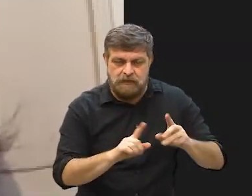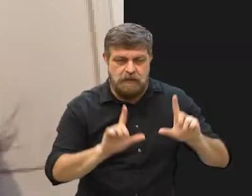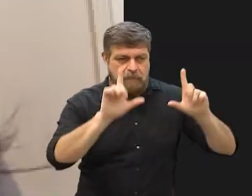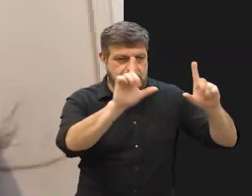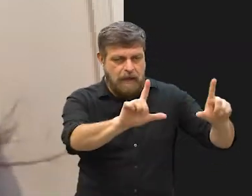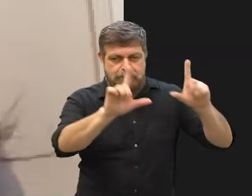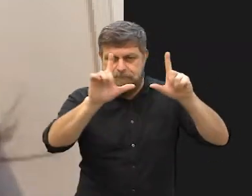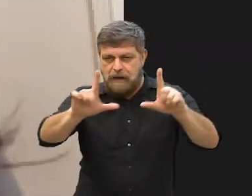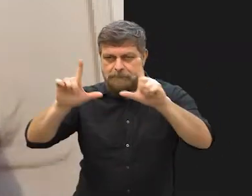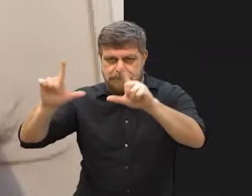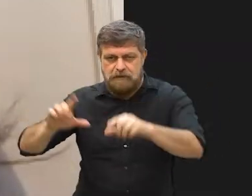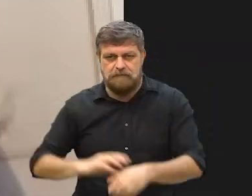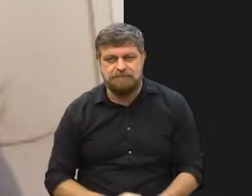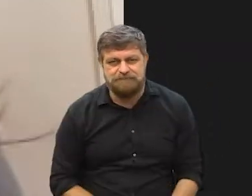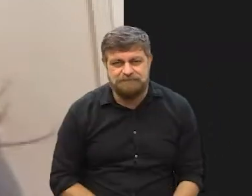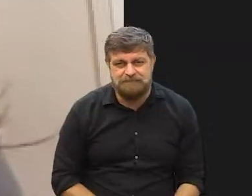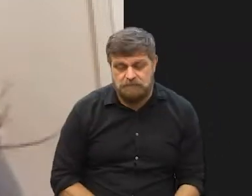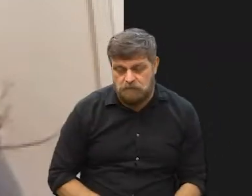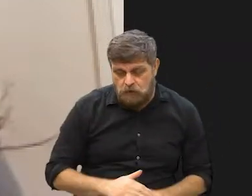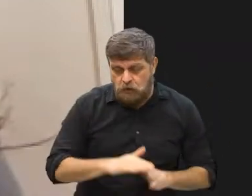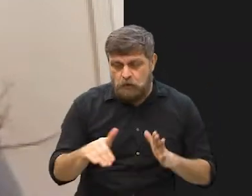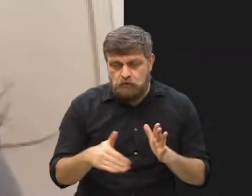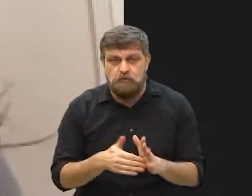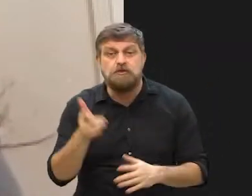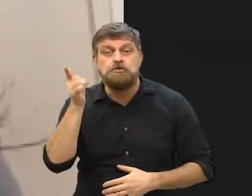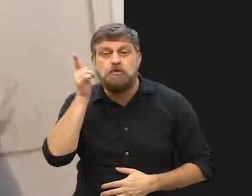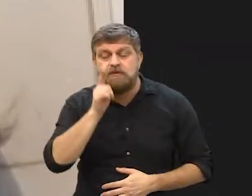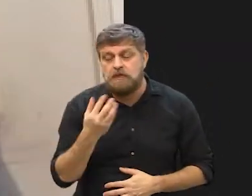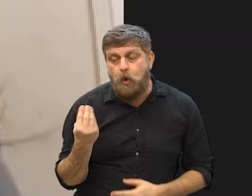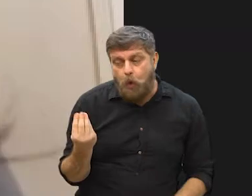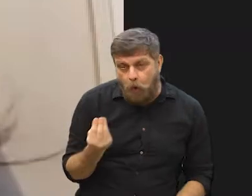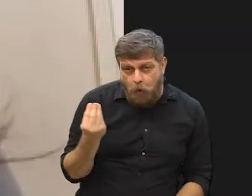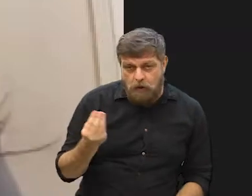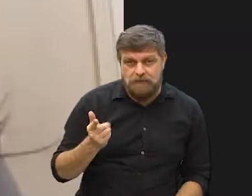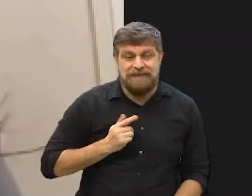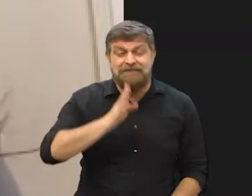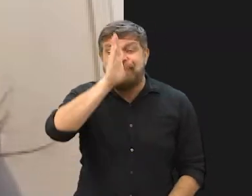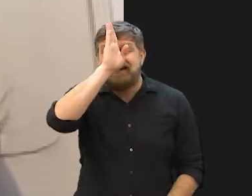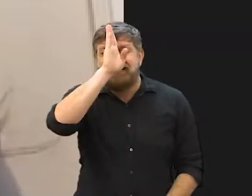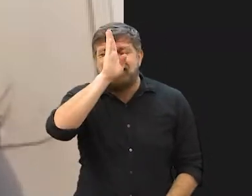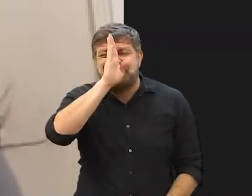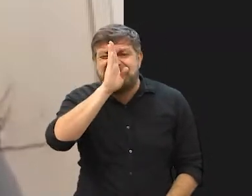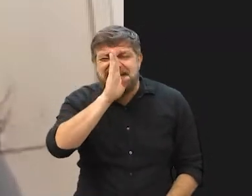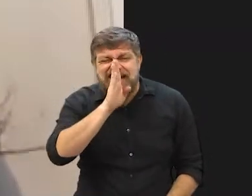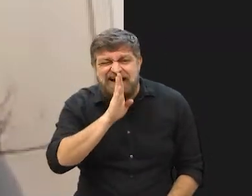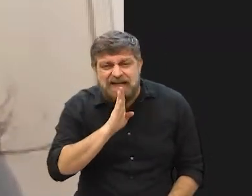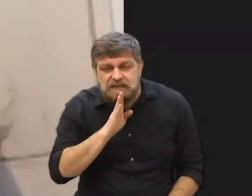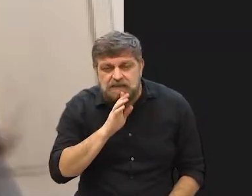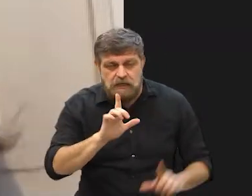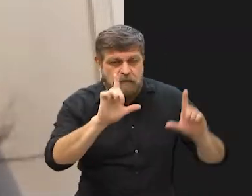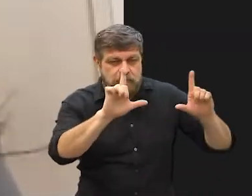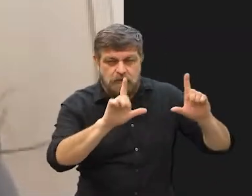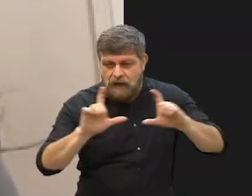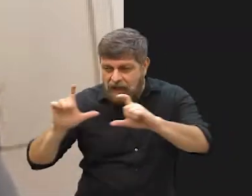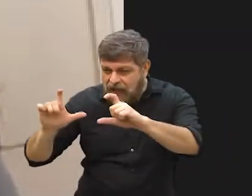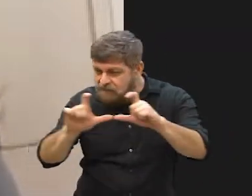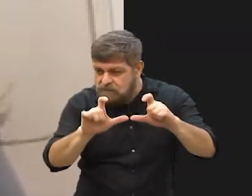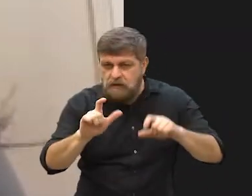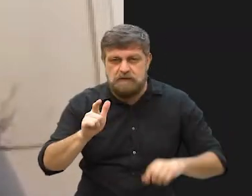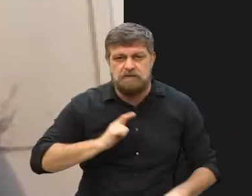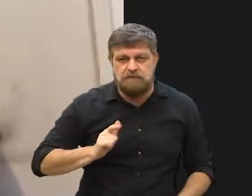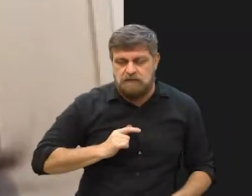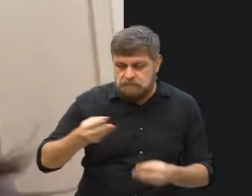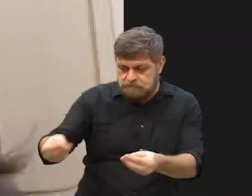exposição. Isso tudo a gente conseguiu totalmente de graça para elas, as telas, as fotos foi